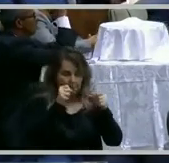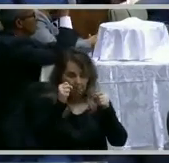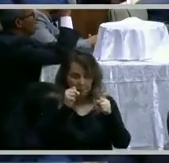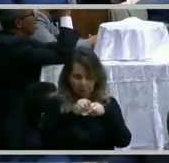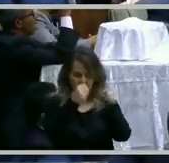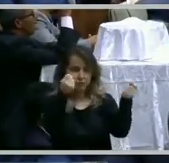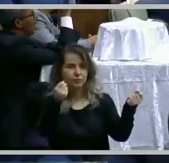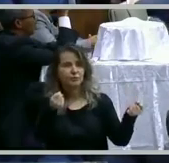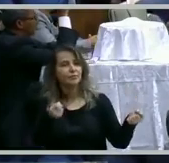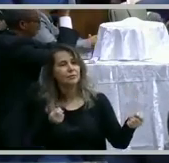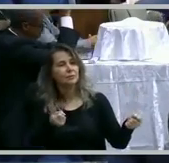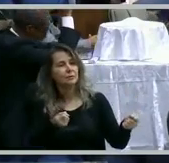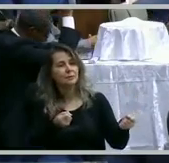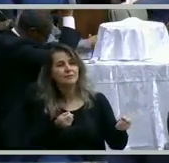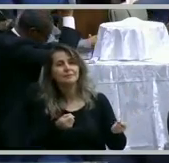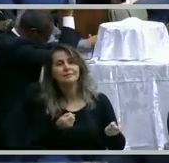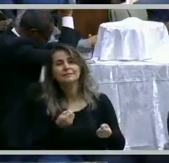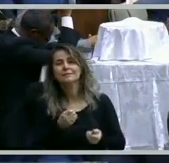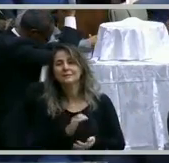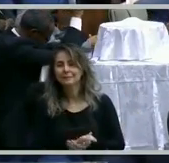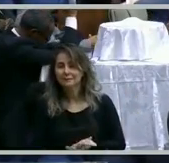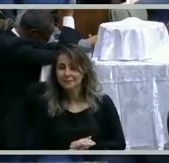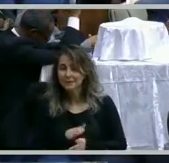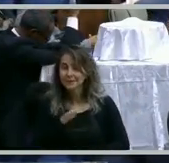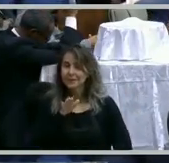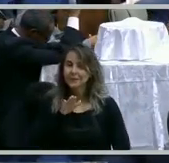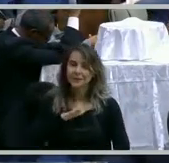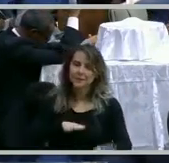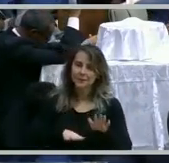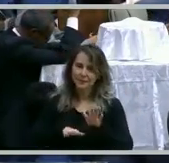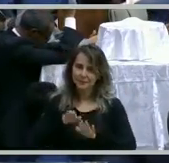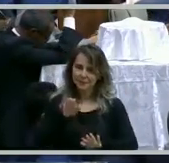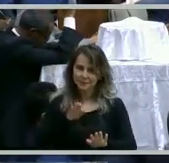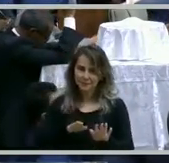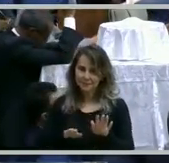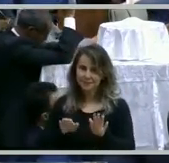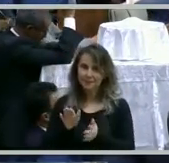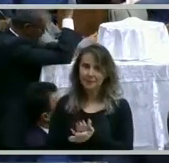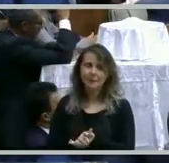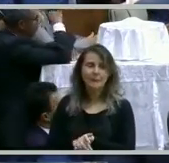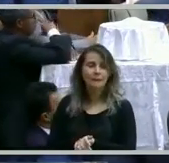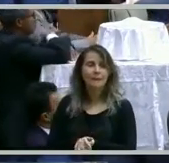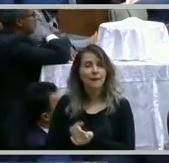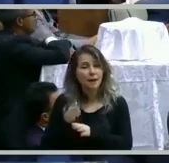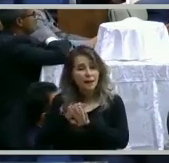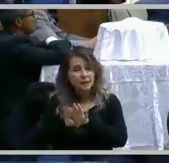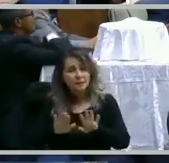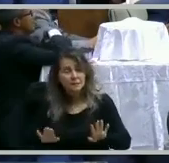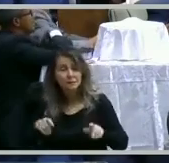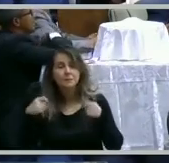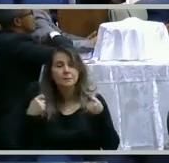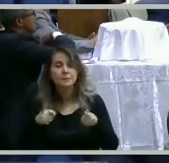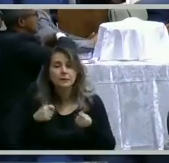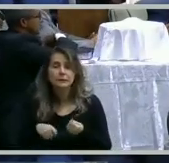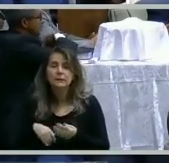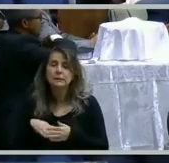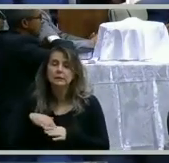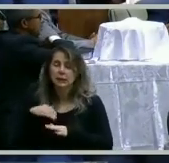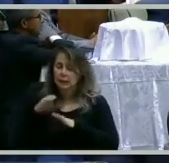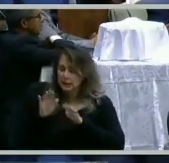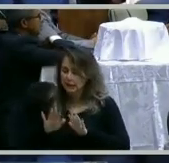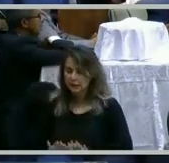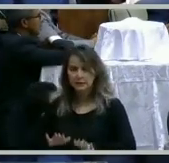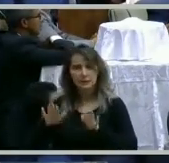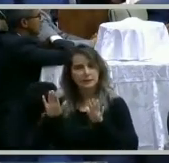glória, aleluia, Jesus é bom, manda mais. Assim é, devagar. Se